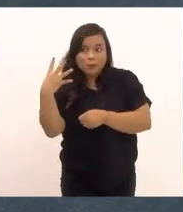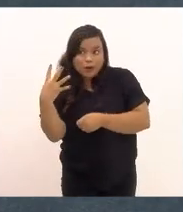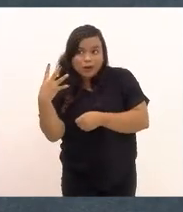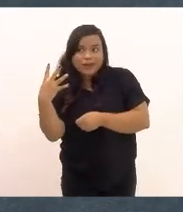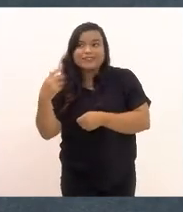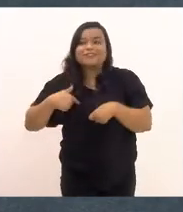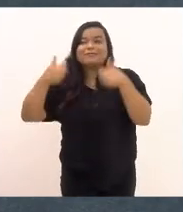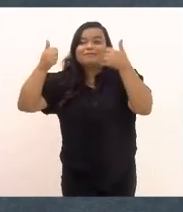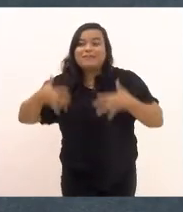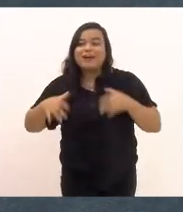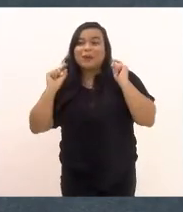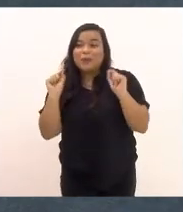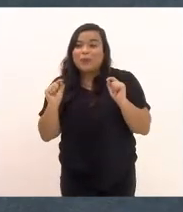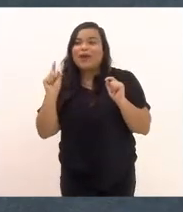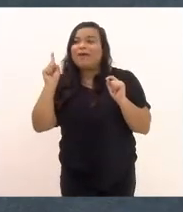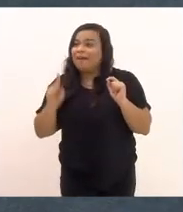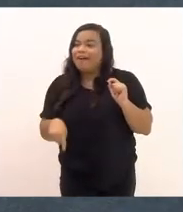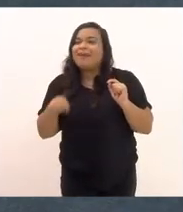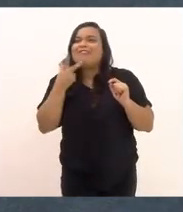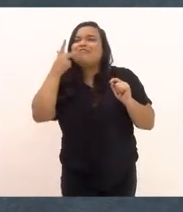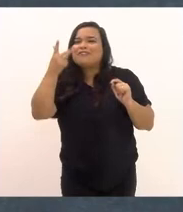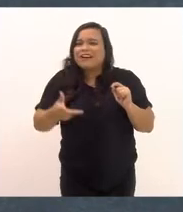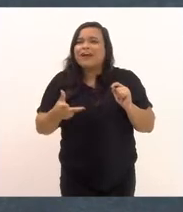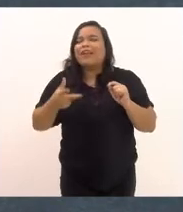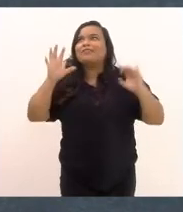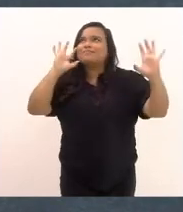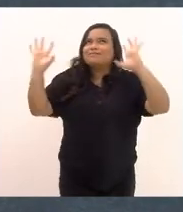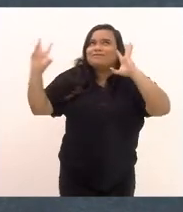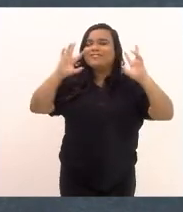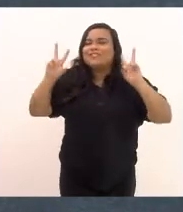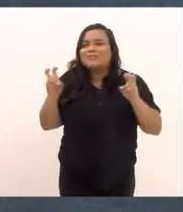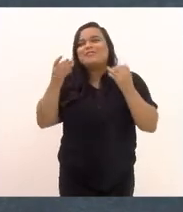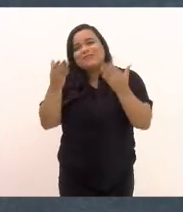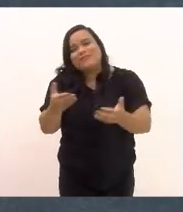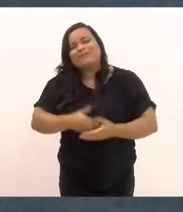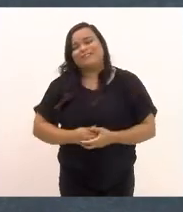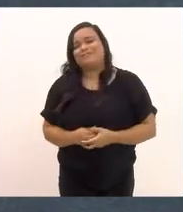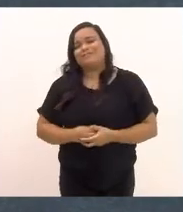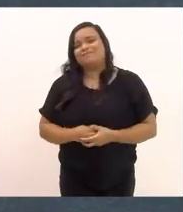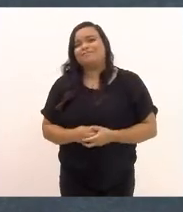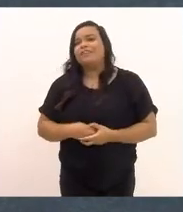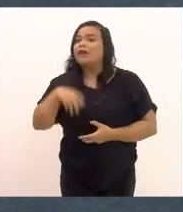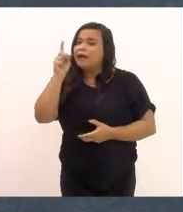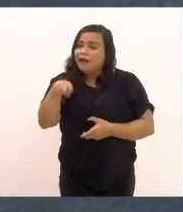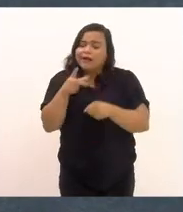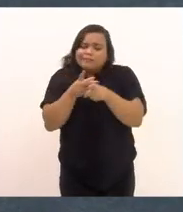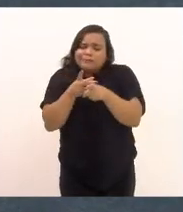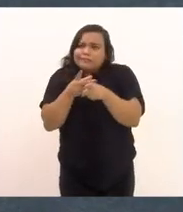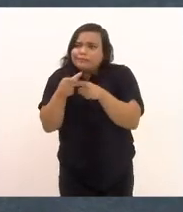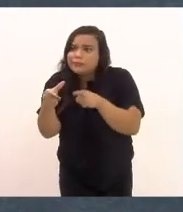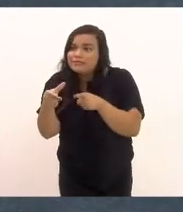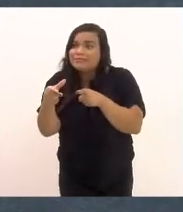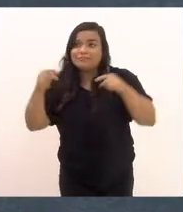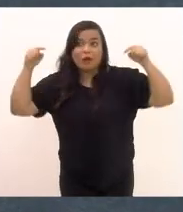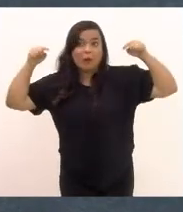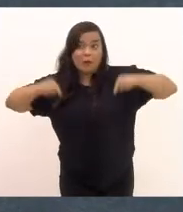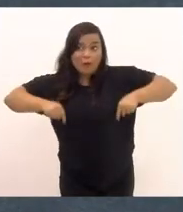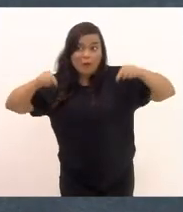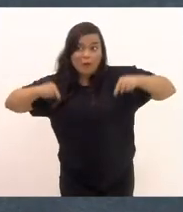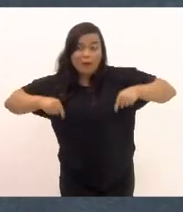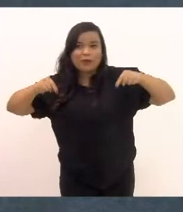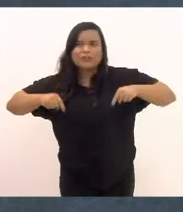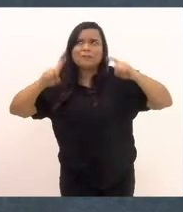minha fala, ela é justamente para fazer uma breve reflexão sobre isso tudo. É uma conquista que hoje, em relação